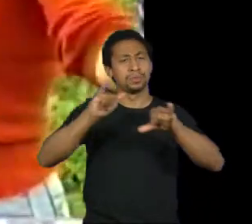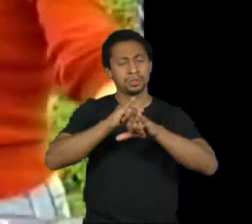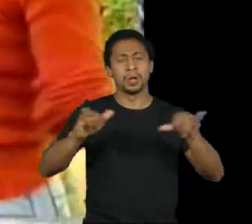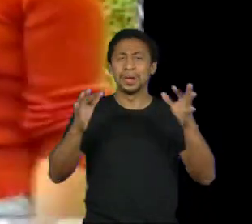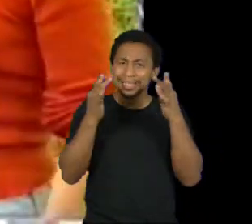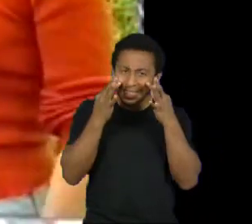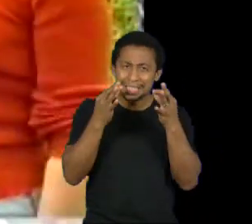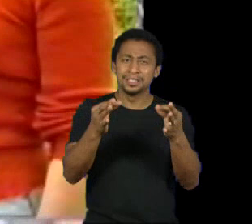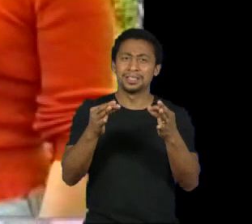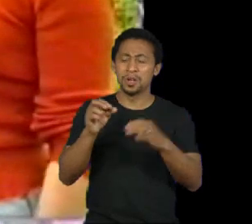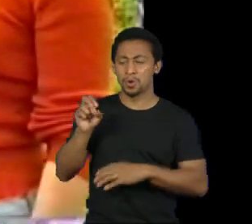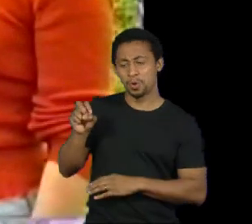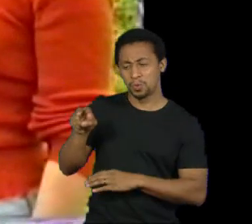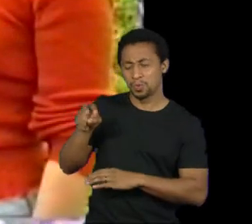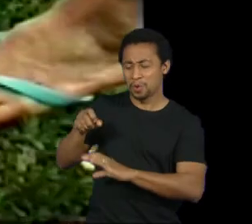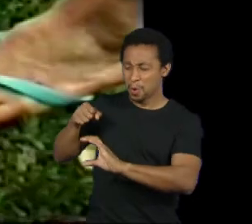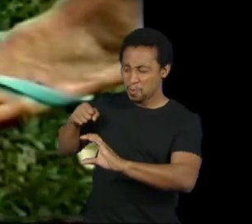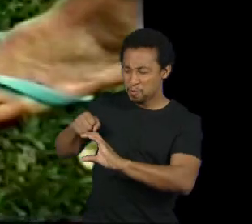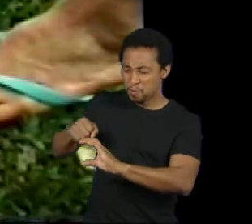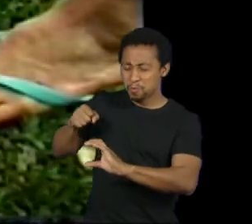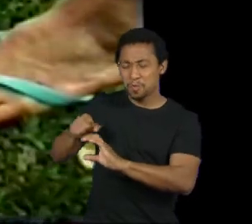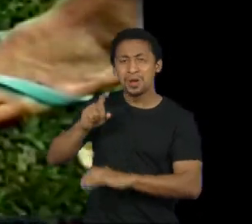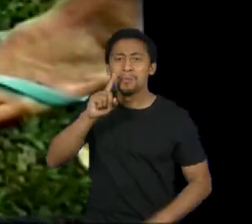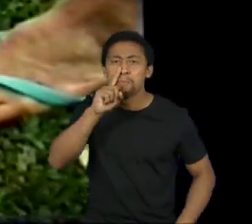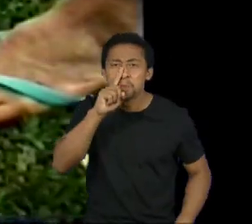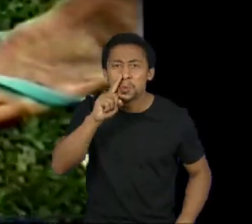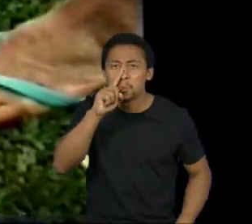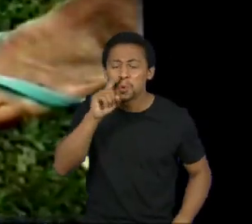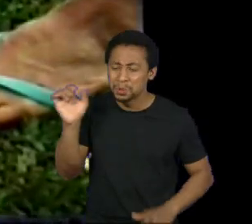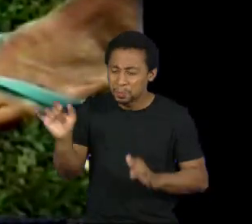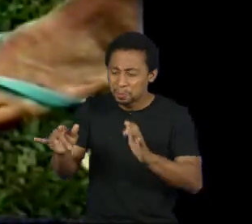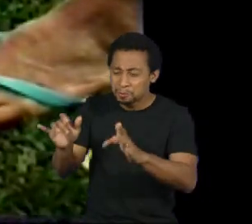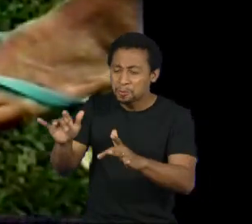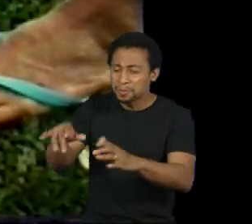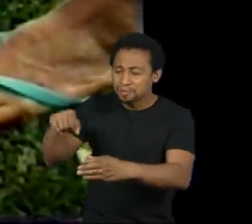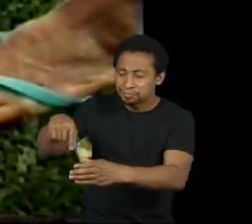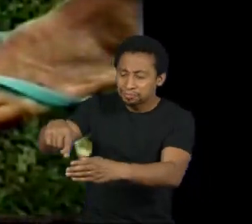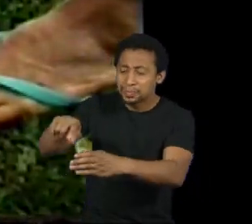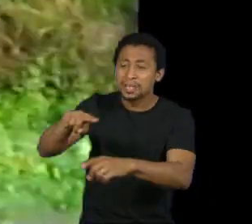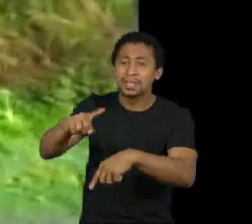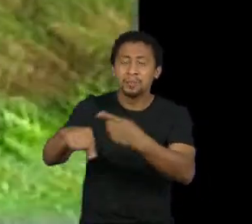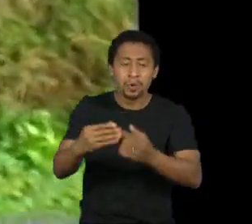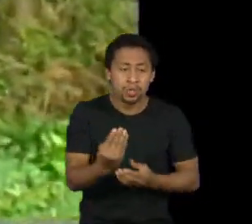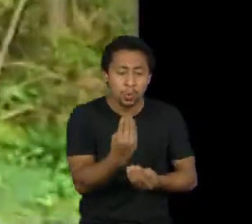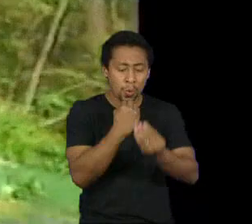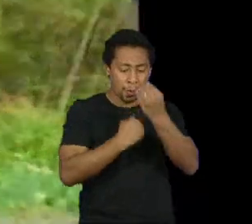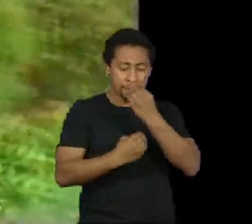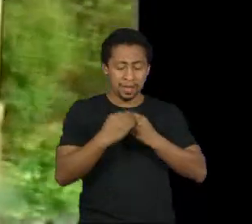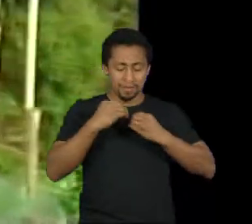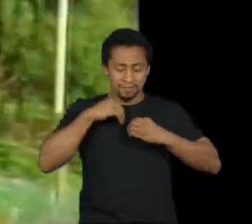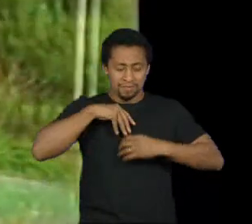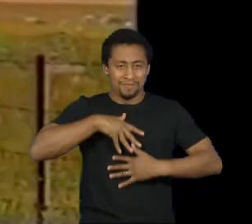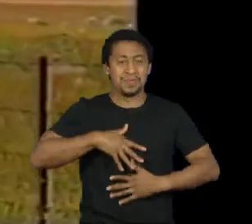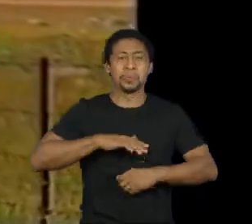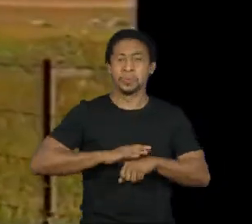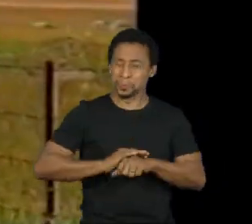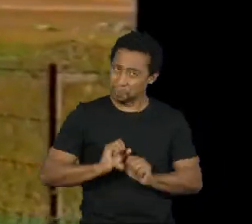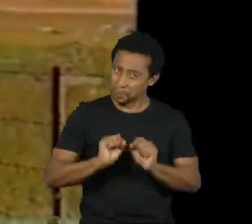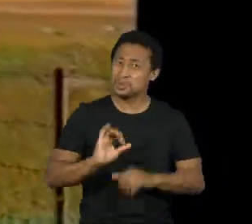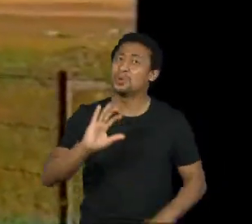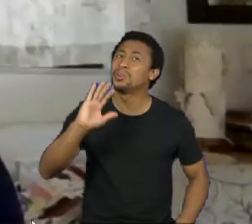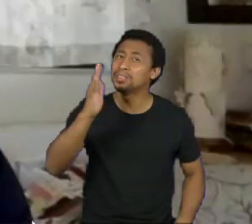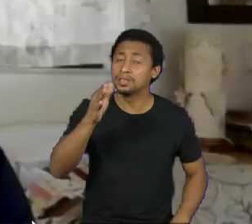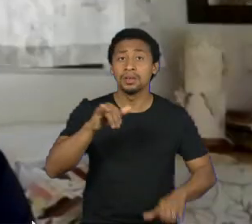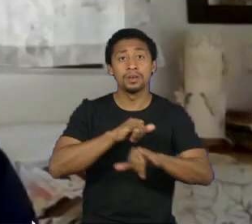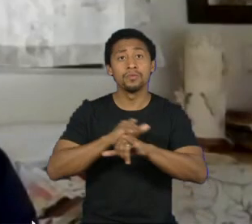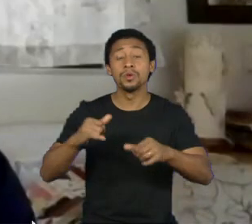sobre os riscos da contaminação. Em 87, a APREMAVE fez uma pesquisa sobre o tema no município de